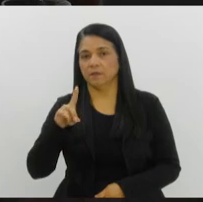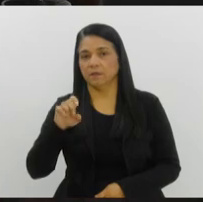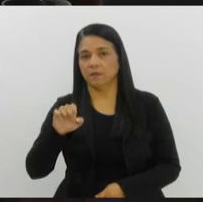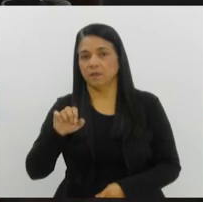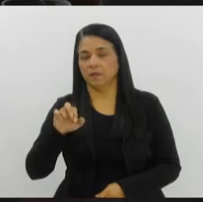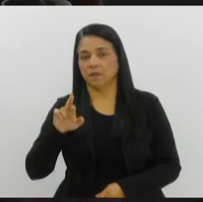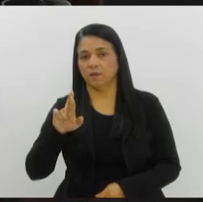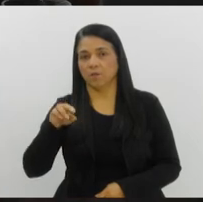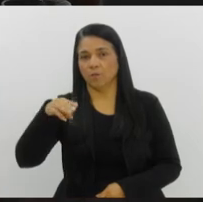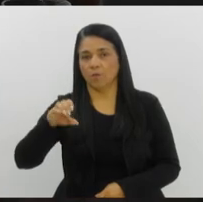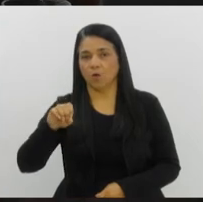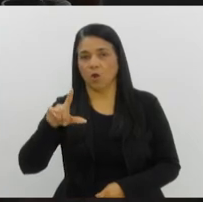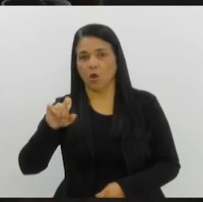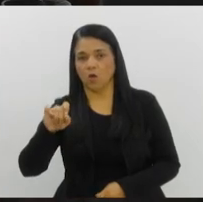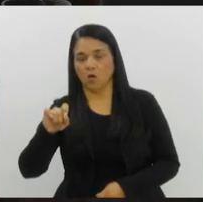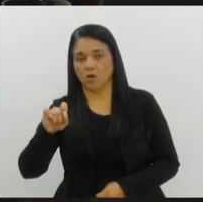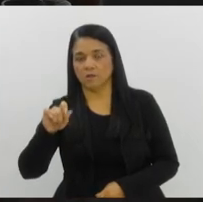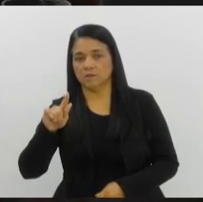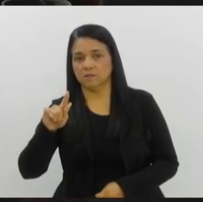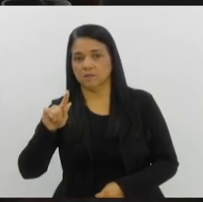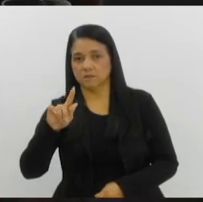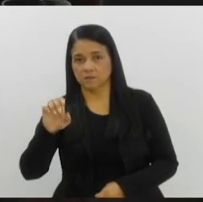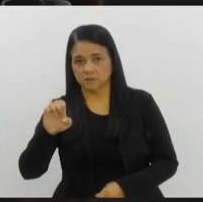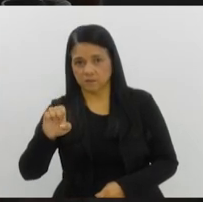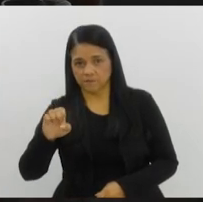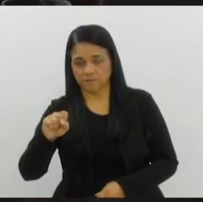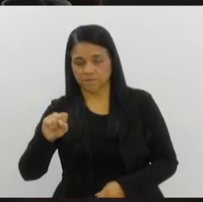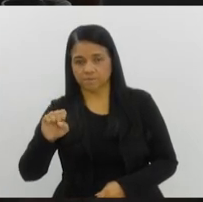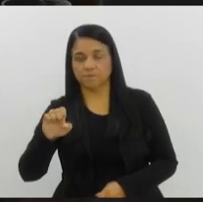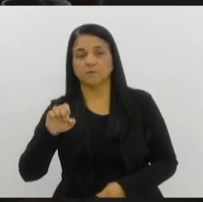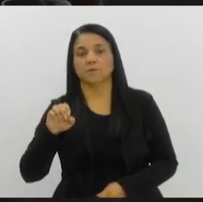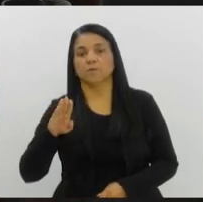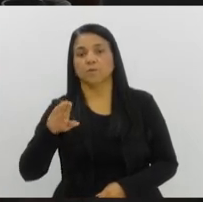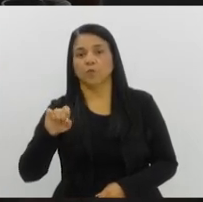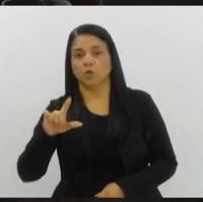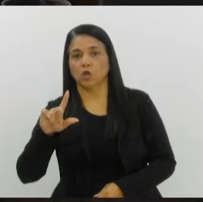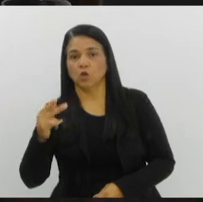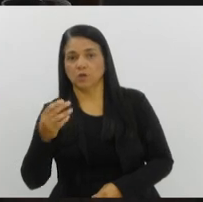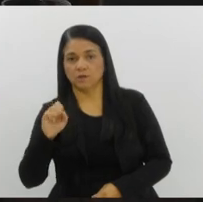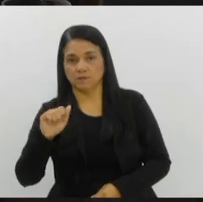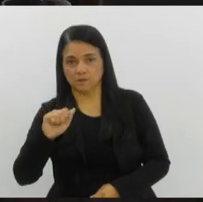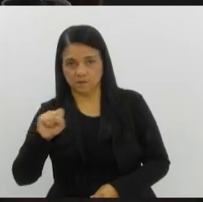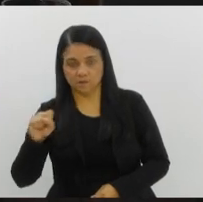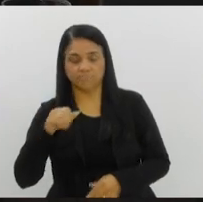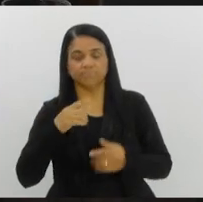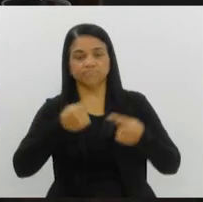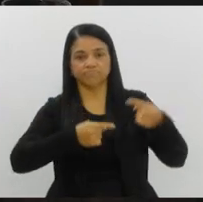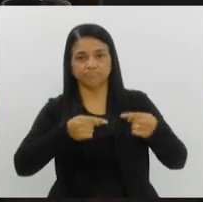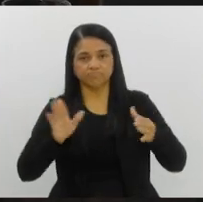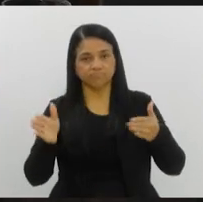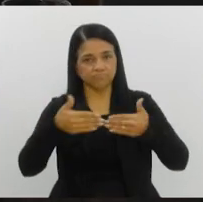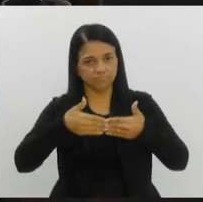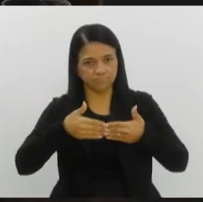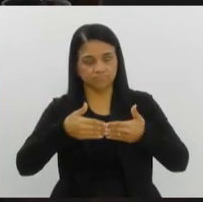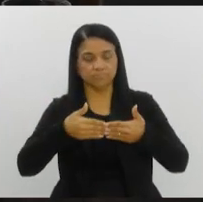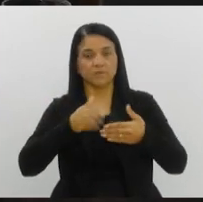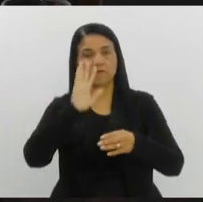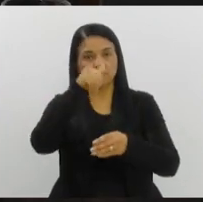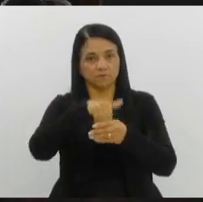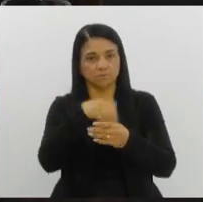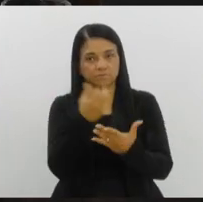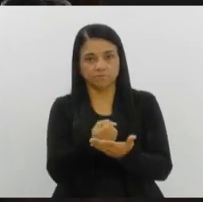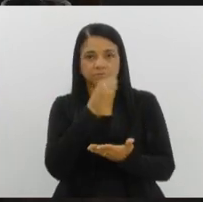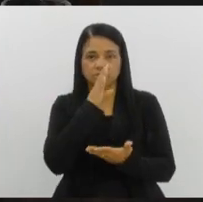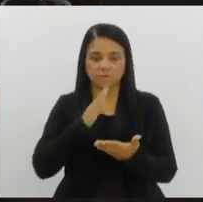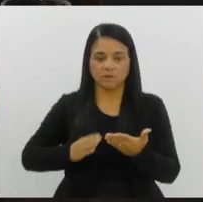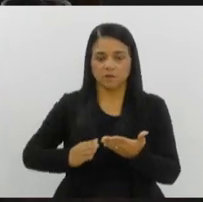epidermolose bolhosa, EB. Em discussão, não havendo quem queira discutir, encerrada a discussão e votação. Só isso que